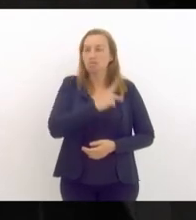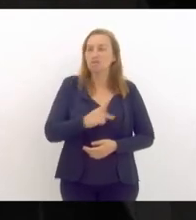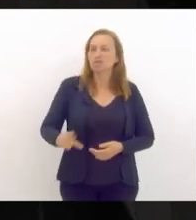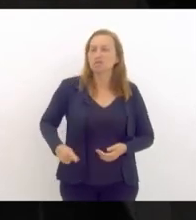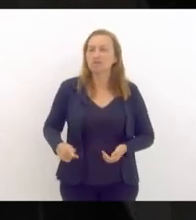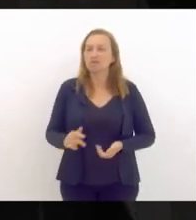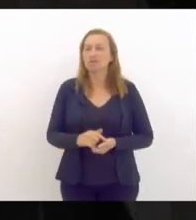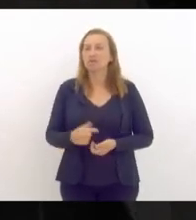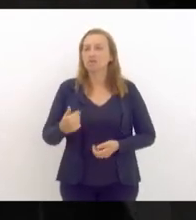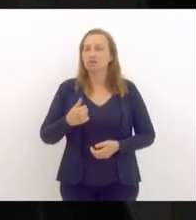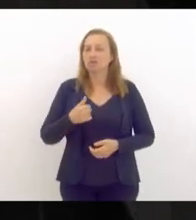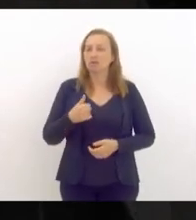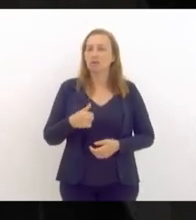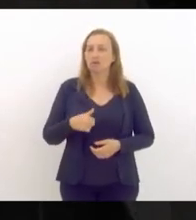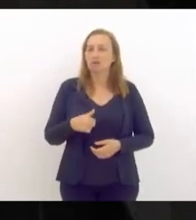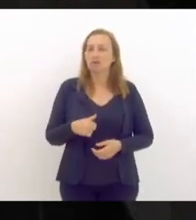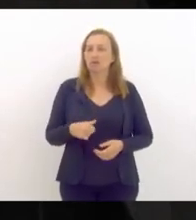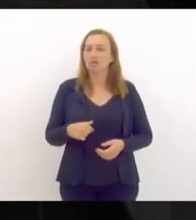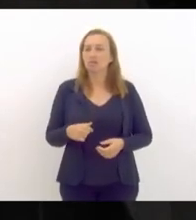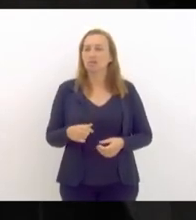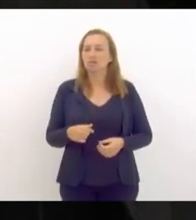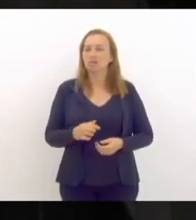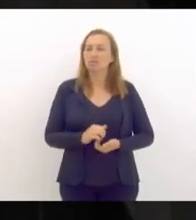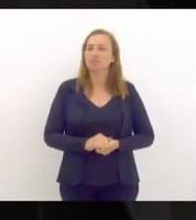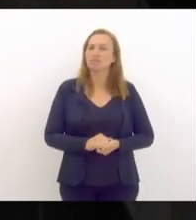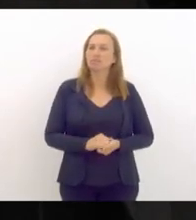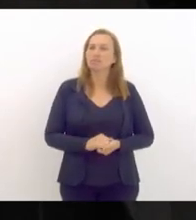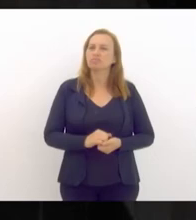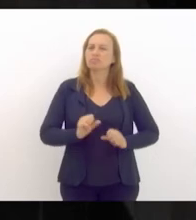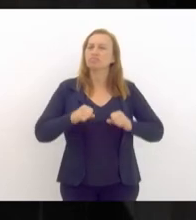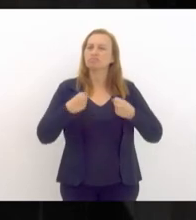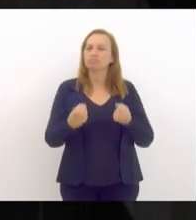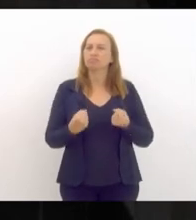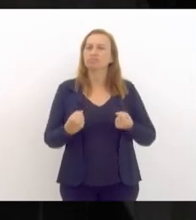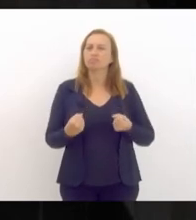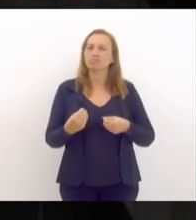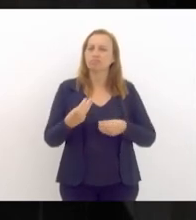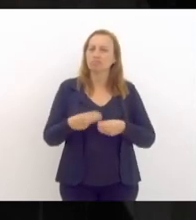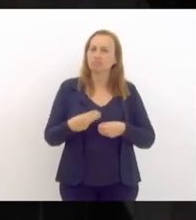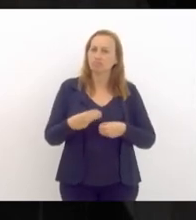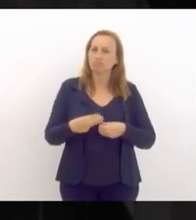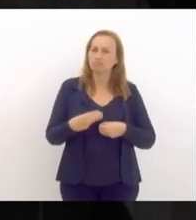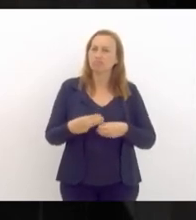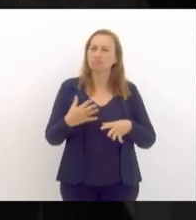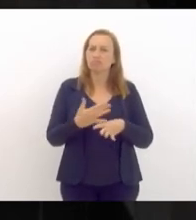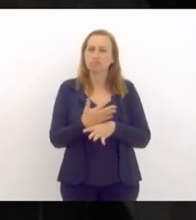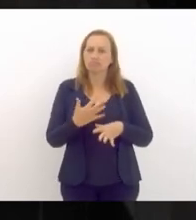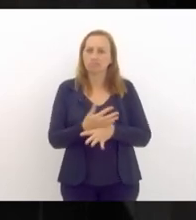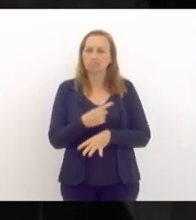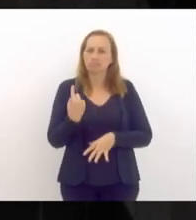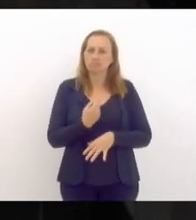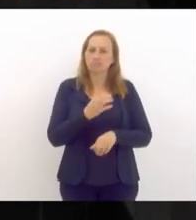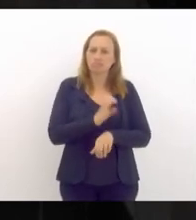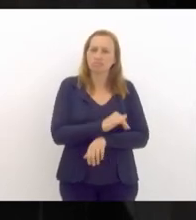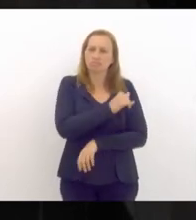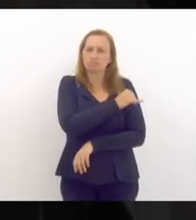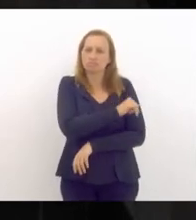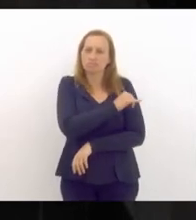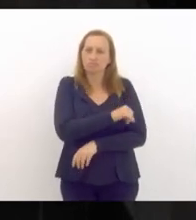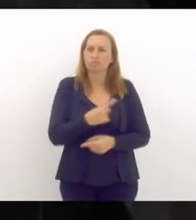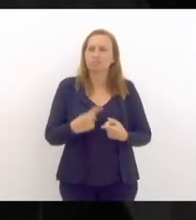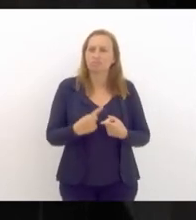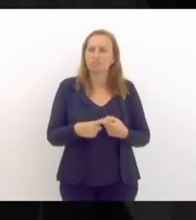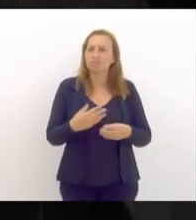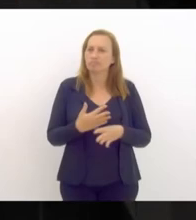um municipalista isso quer dizer que eu defendo a causa das cidades do nosso Estado do Rio de Janeiro porque